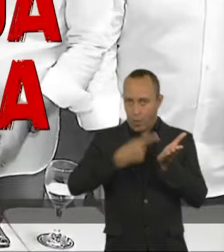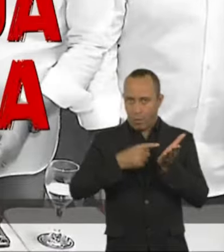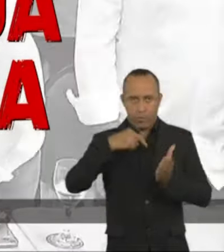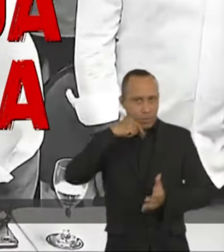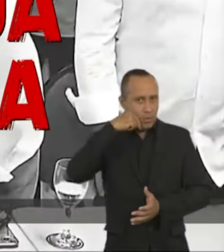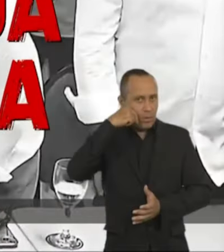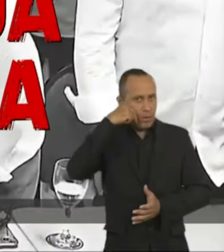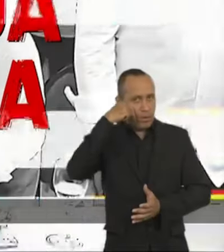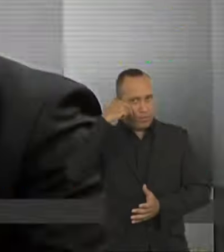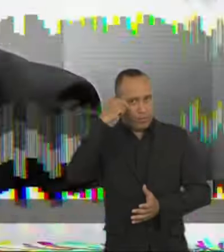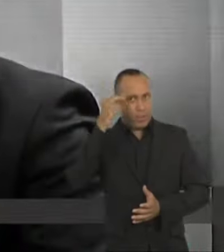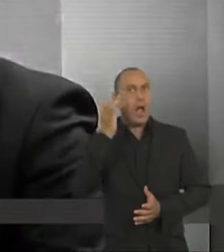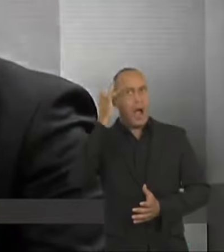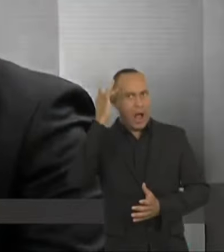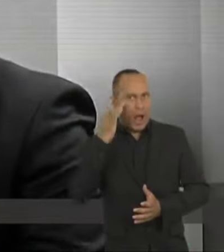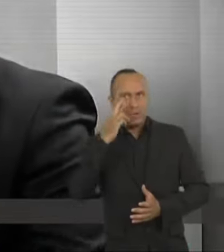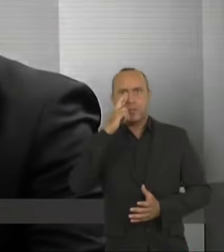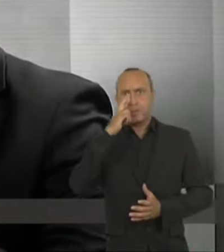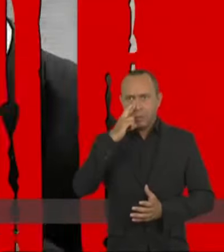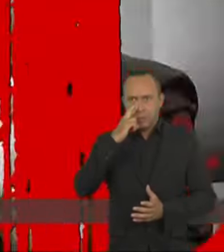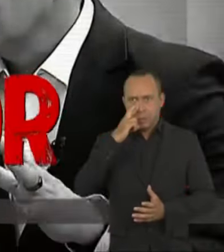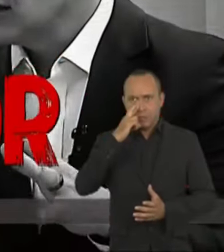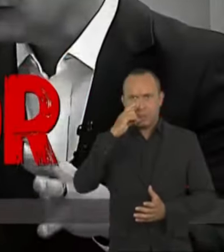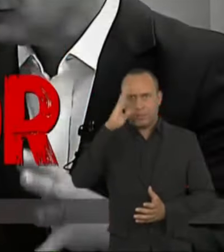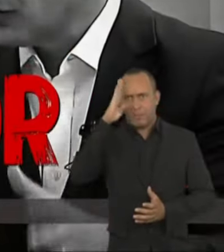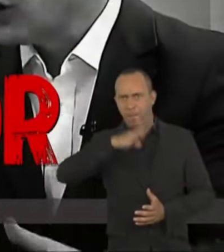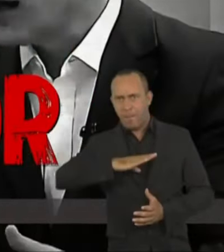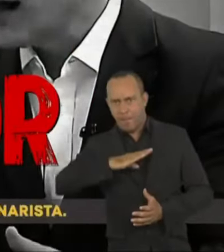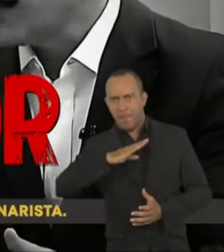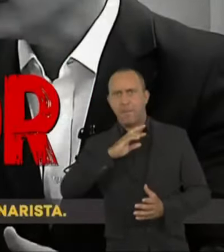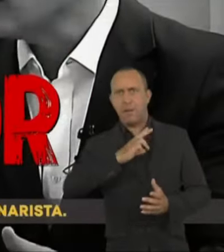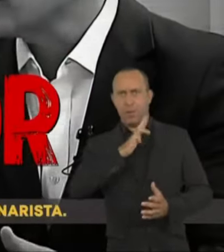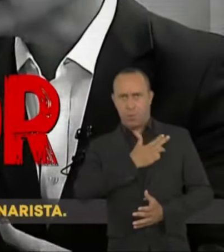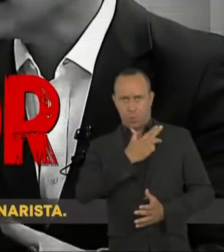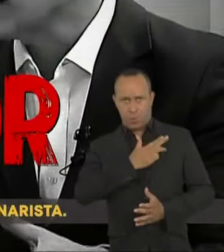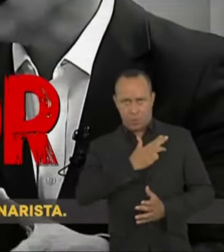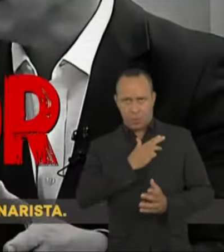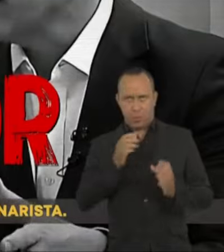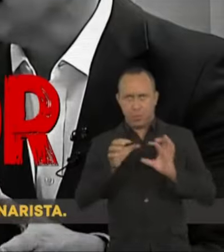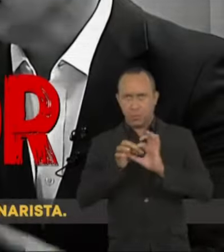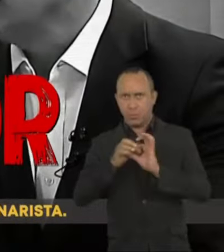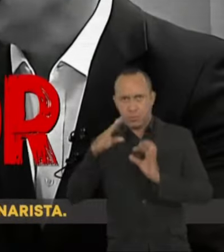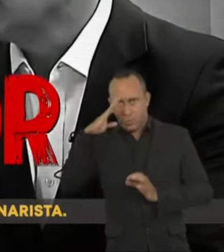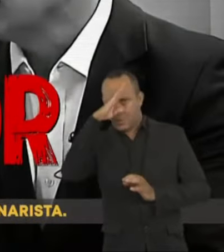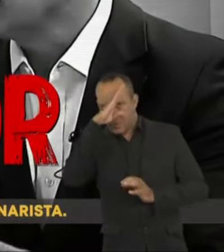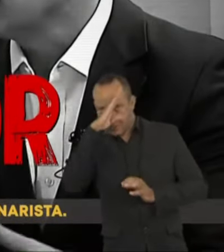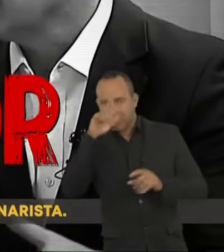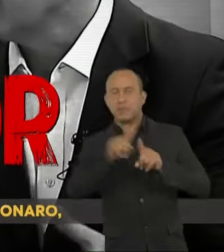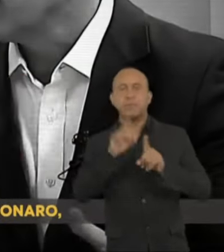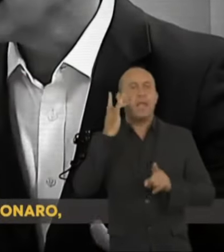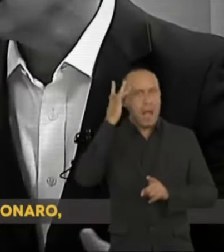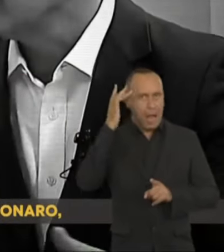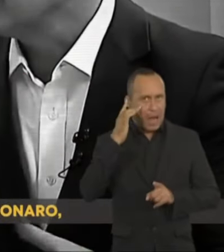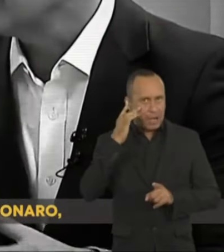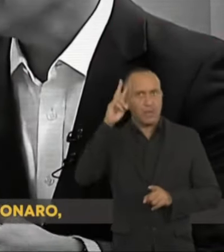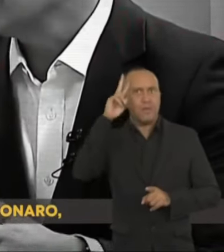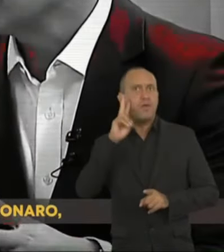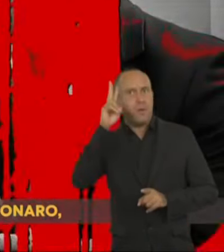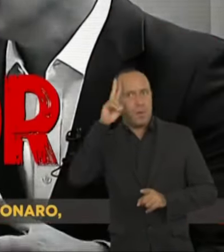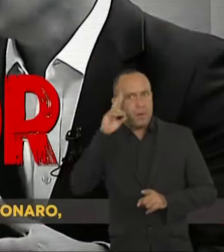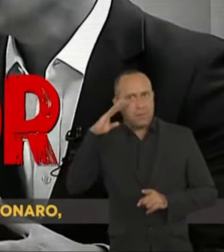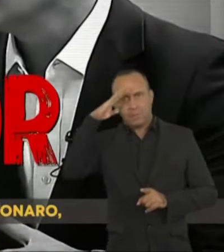No acordo da vergonha, tem quem ache que Rogério traiu Lula quando se aliou ao candidato bolsonarista. Tem quem ache